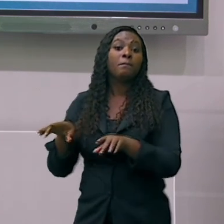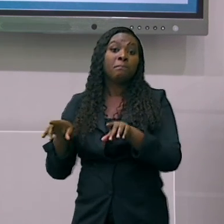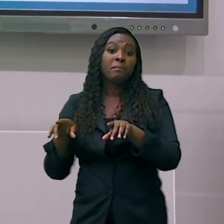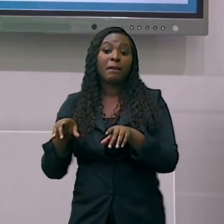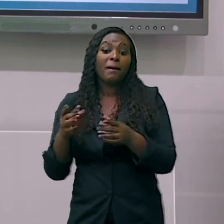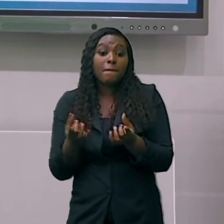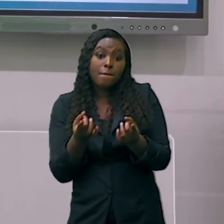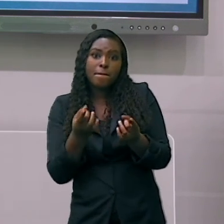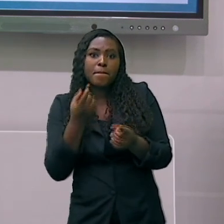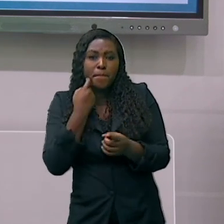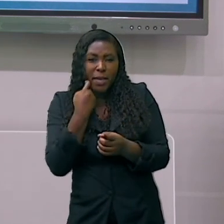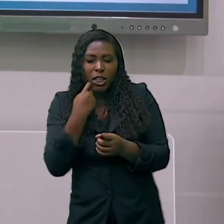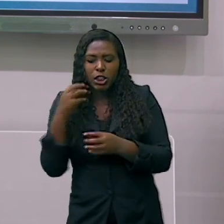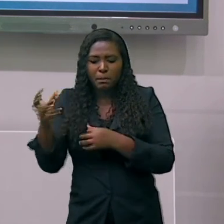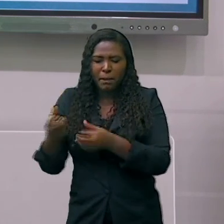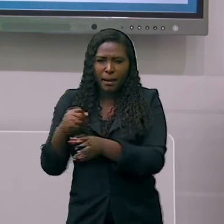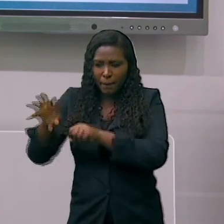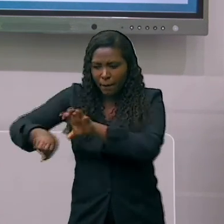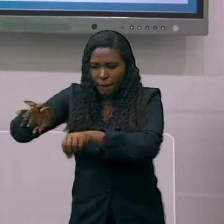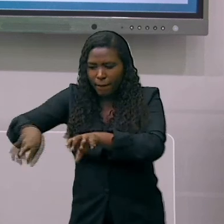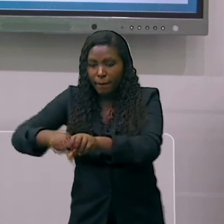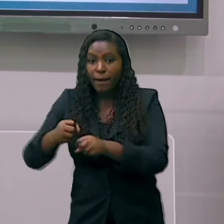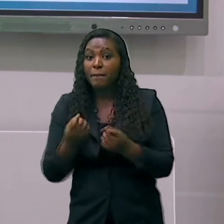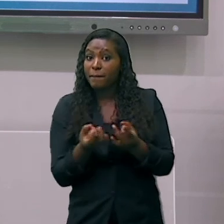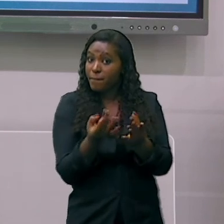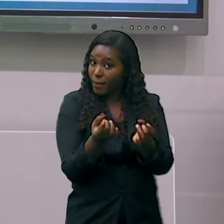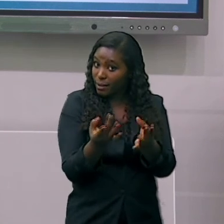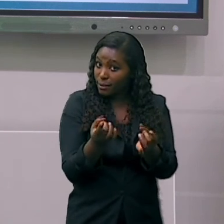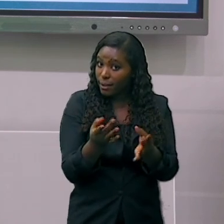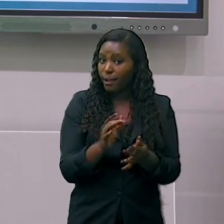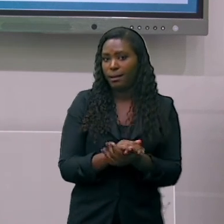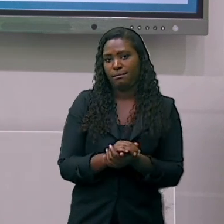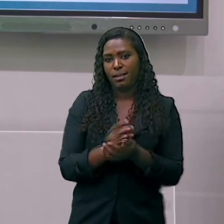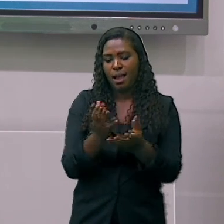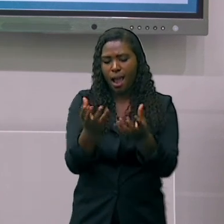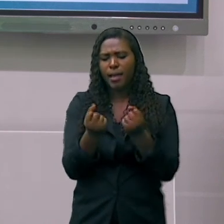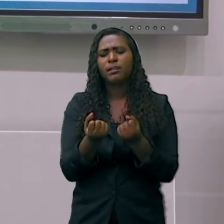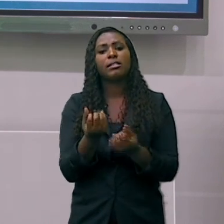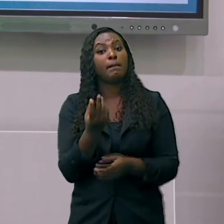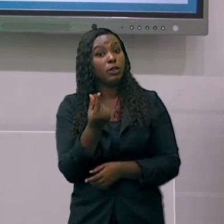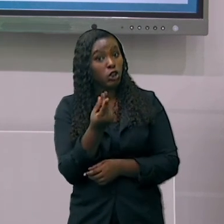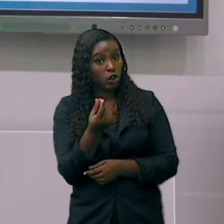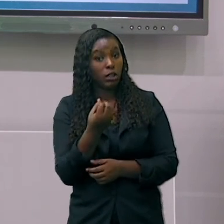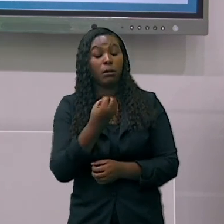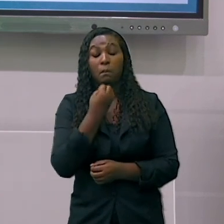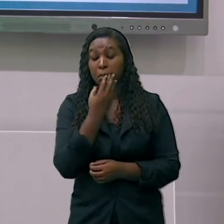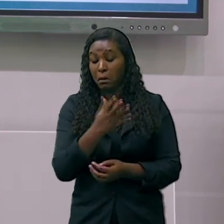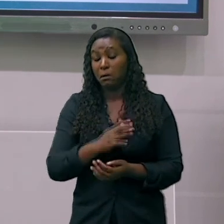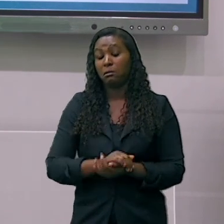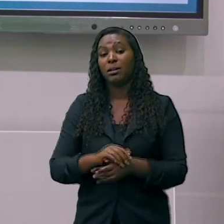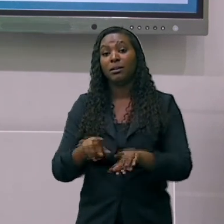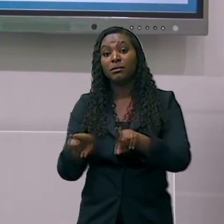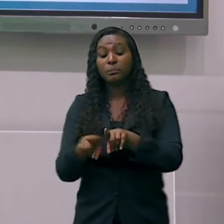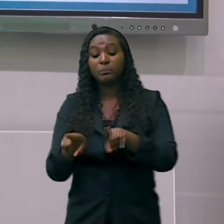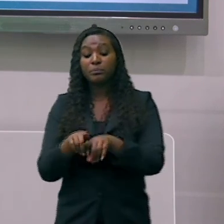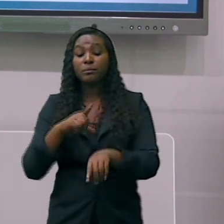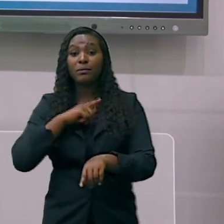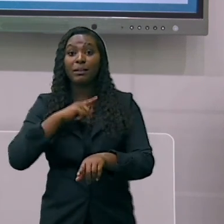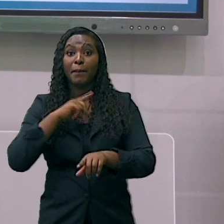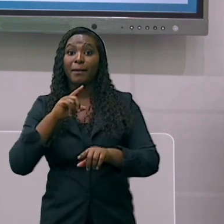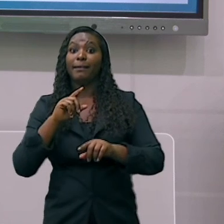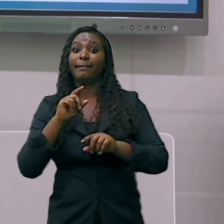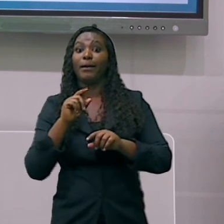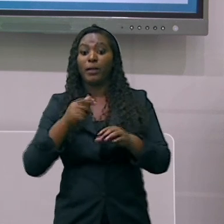nos processos industriais. Além do mais, no subsolo dessas áreas abrigam enormes jazidas